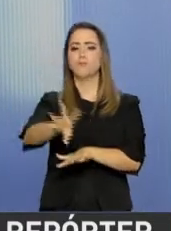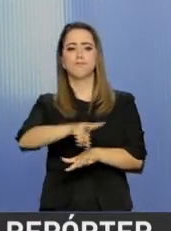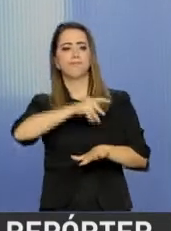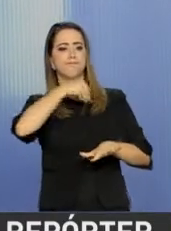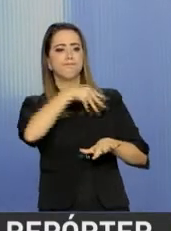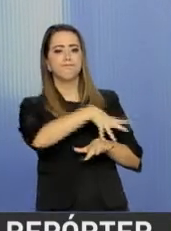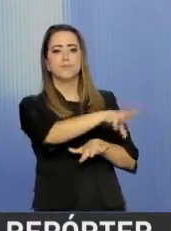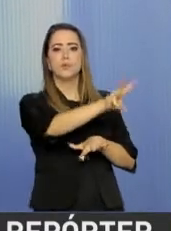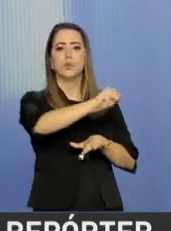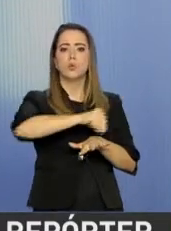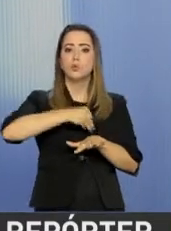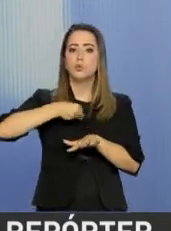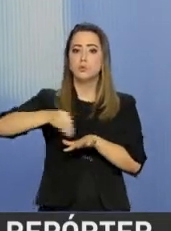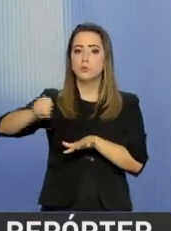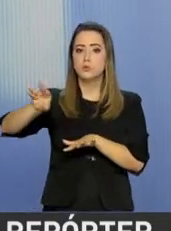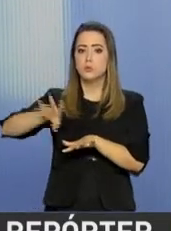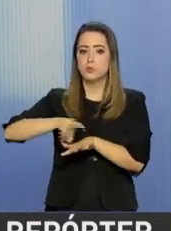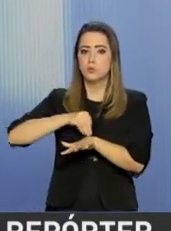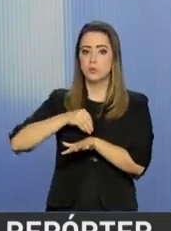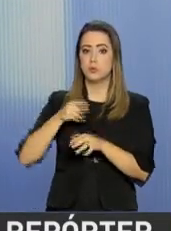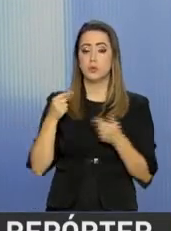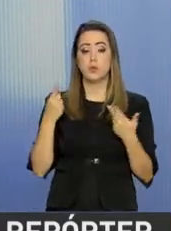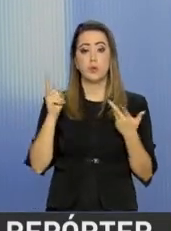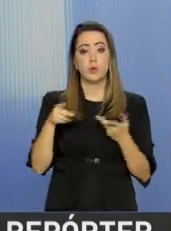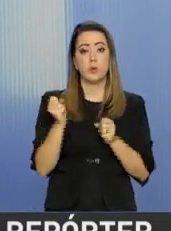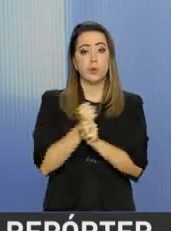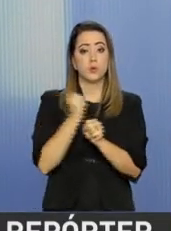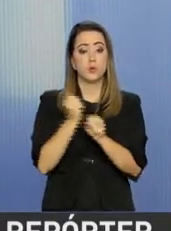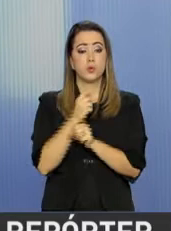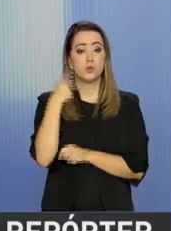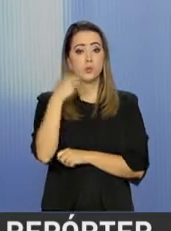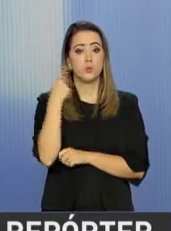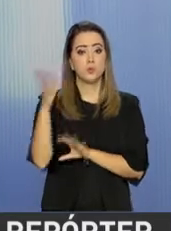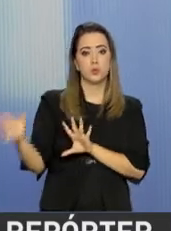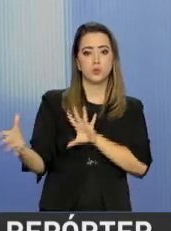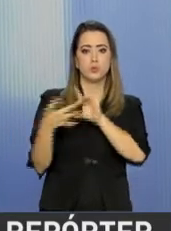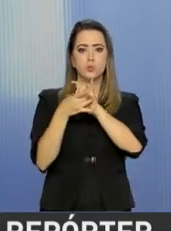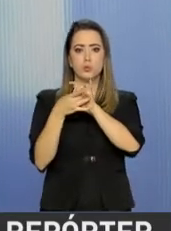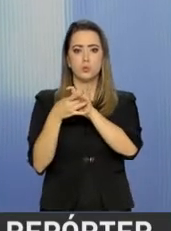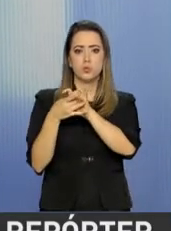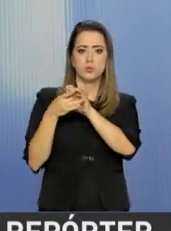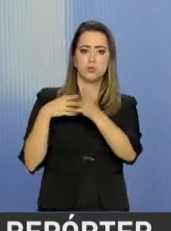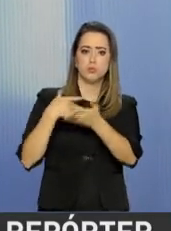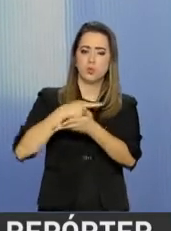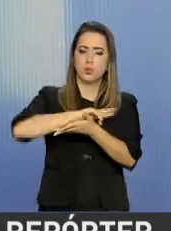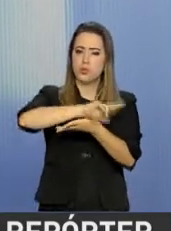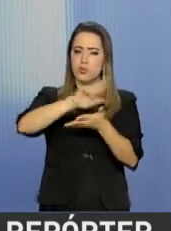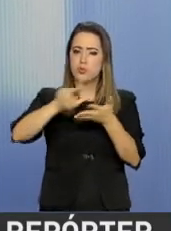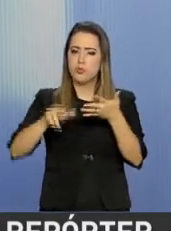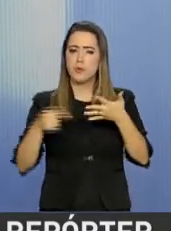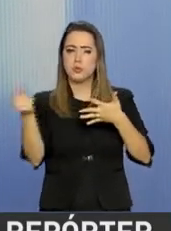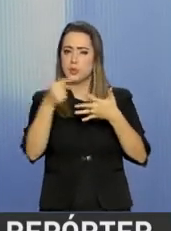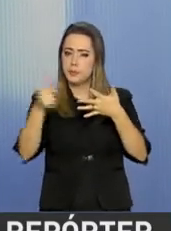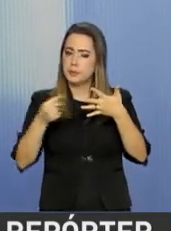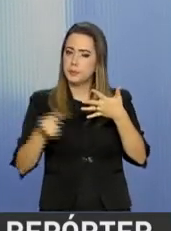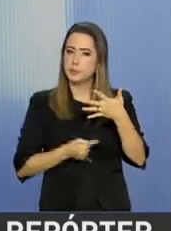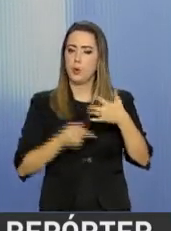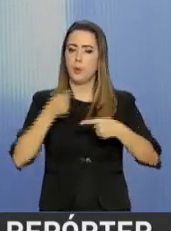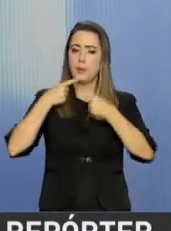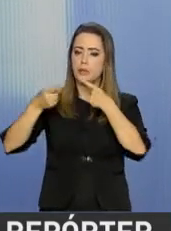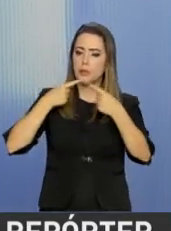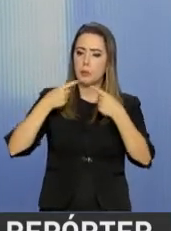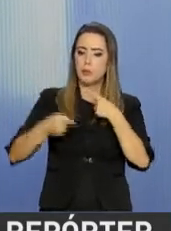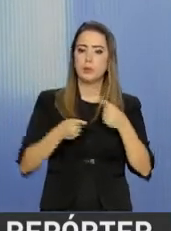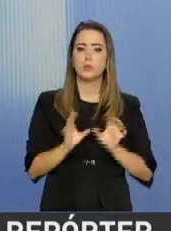troca de informações, a construção de políticas públicas integradas e convergentes, interações entre